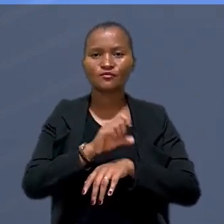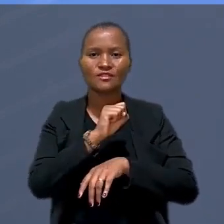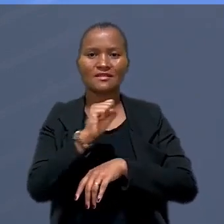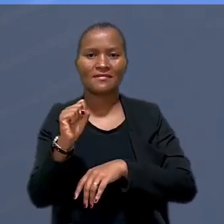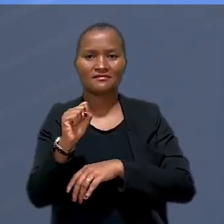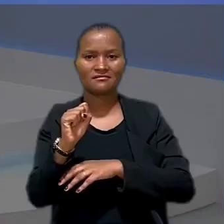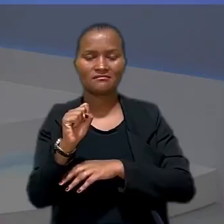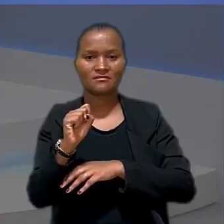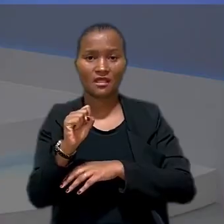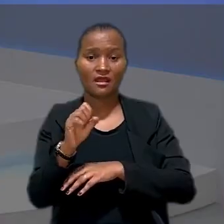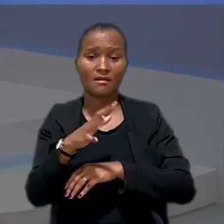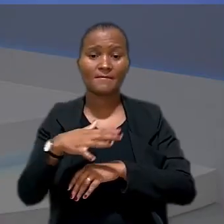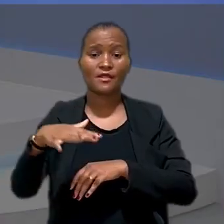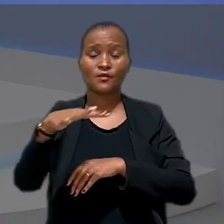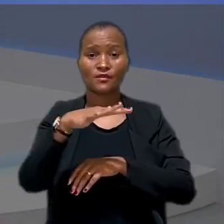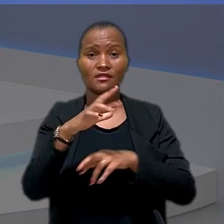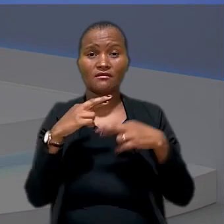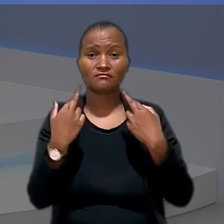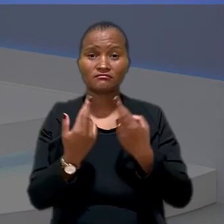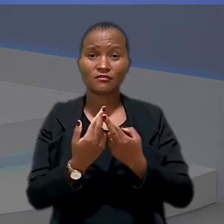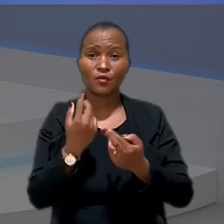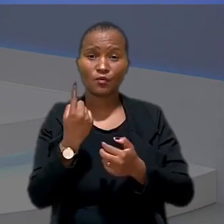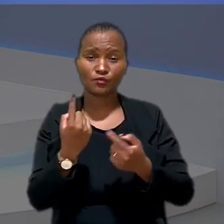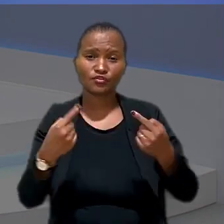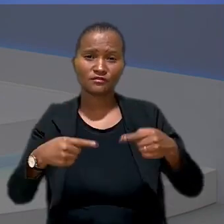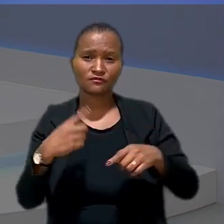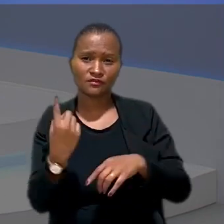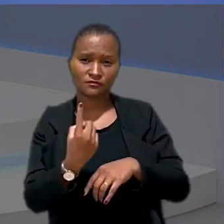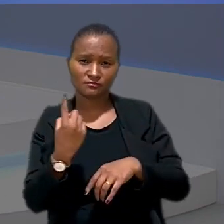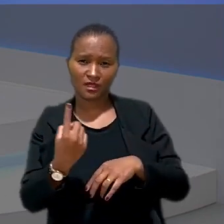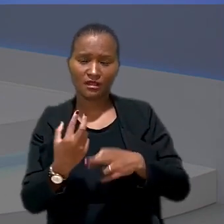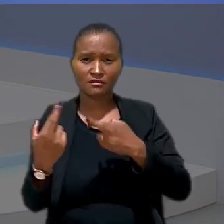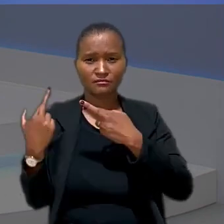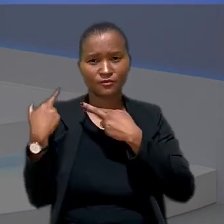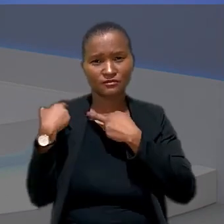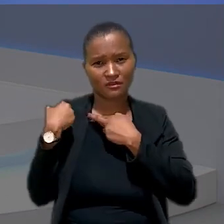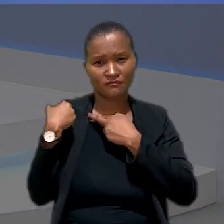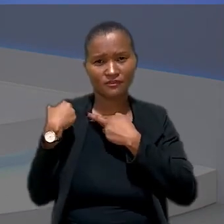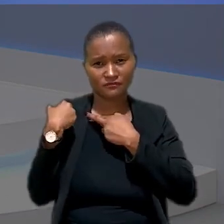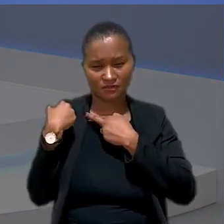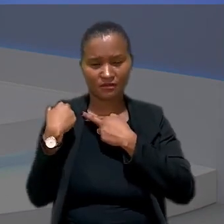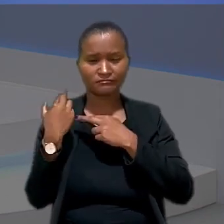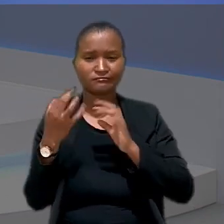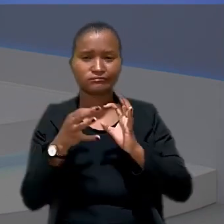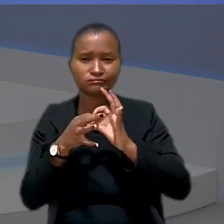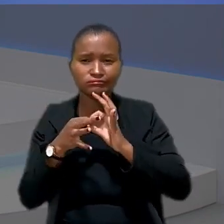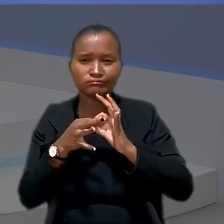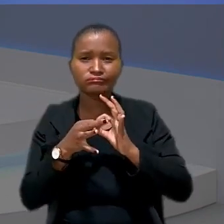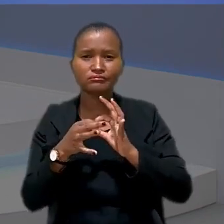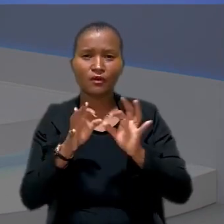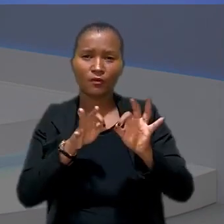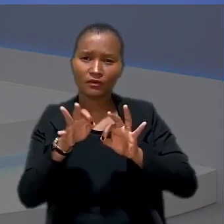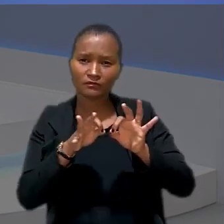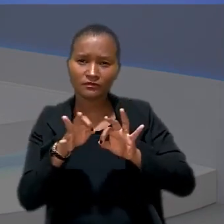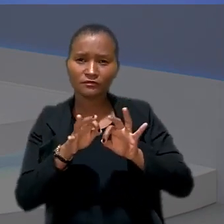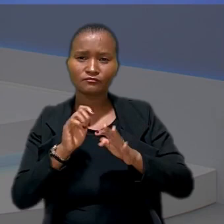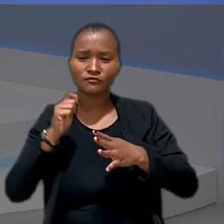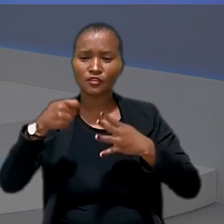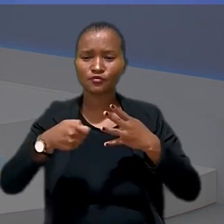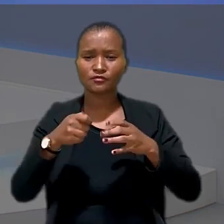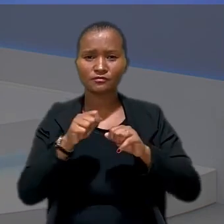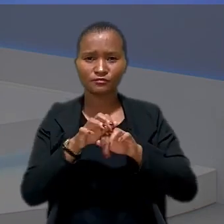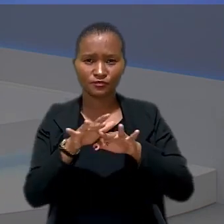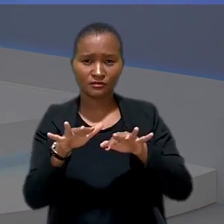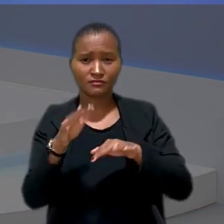semestre letivo. Por maioria, a seção 1 de dissídios individuais, responsável pela uniformização da jurisprudência do